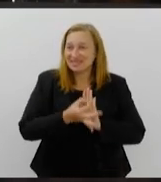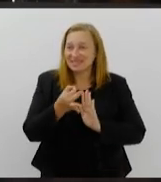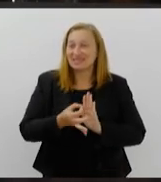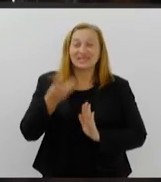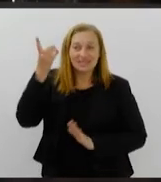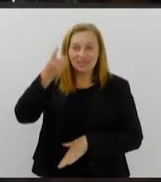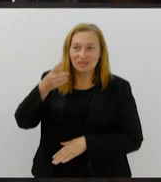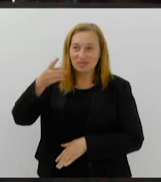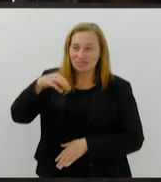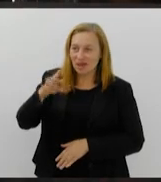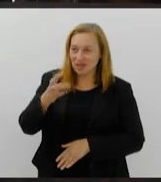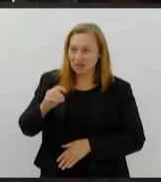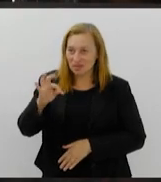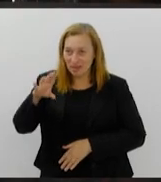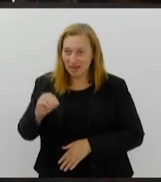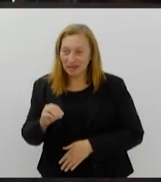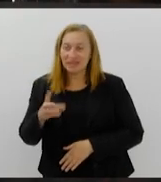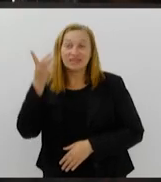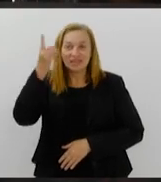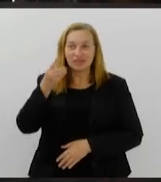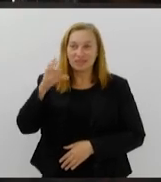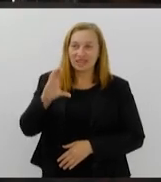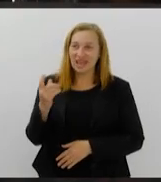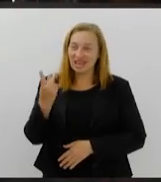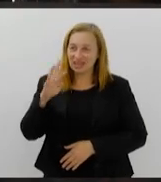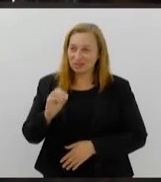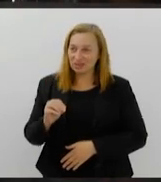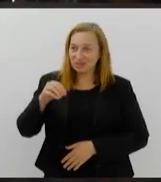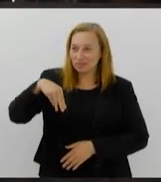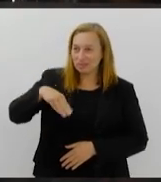Glauberto, deputado Carlinhos BNH,